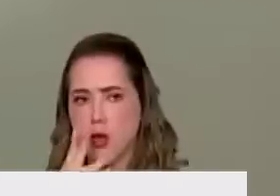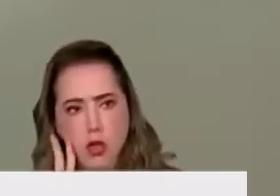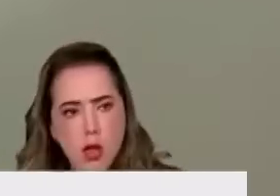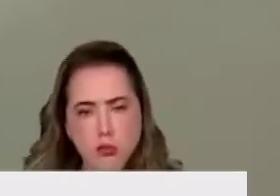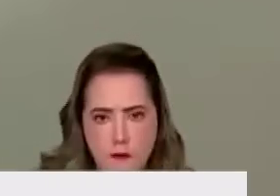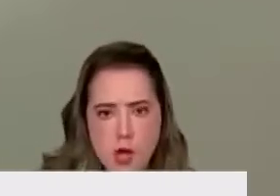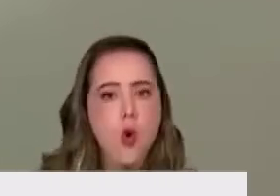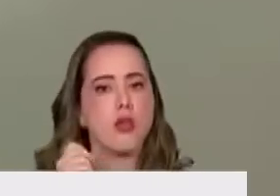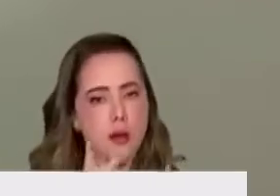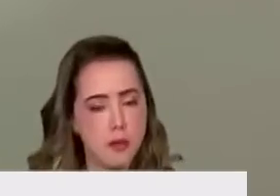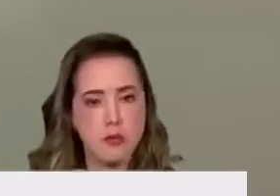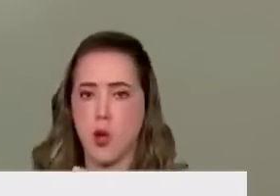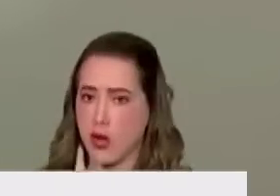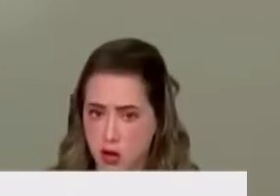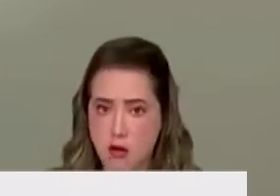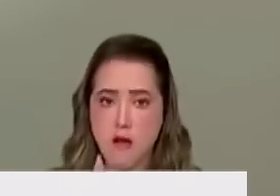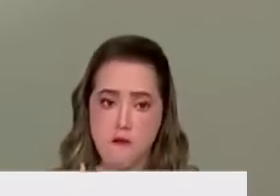se aproveitou e fez essa correção.